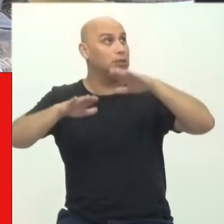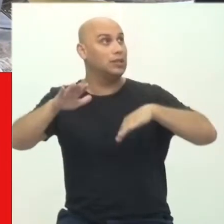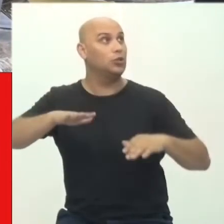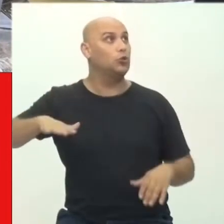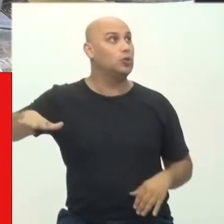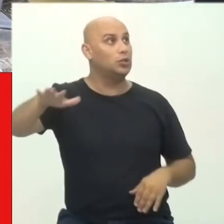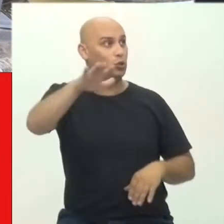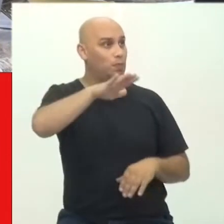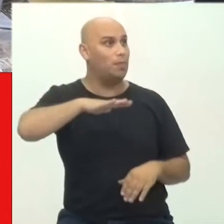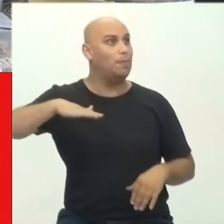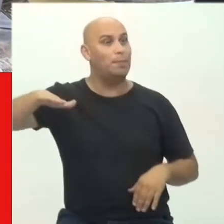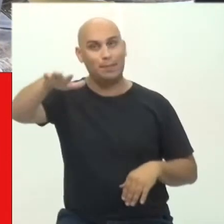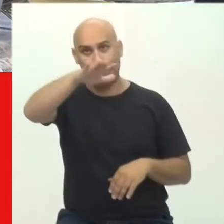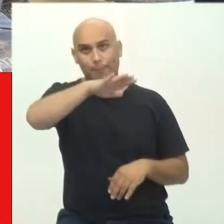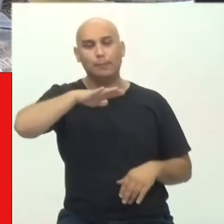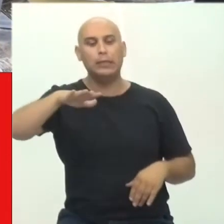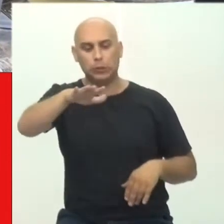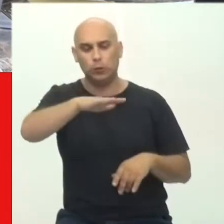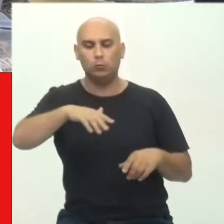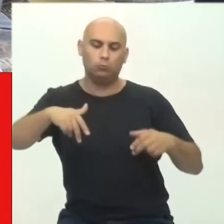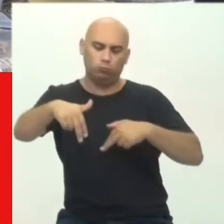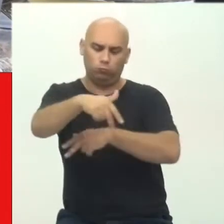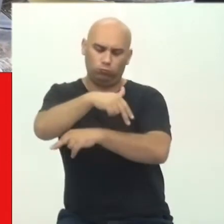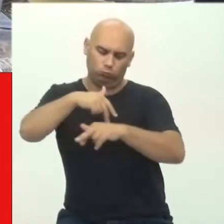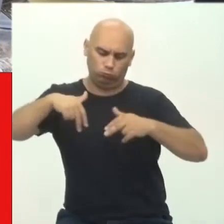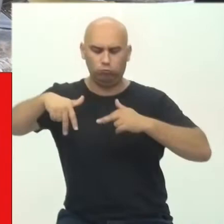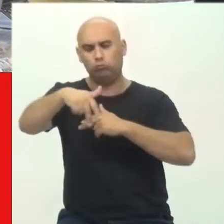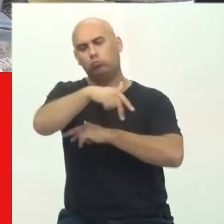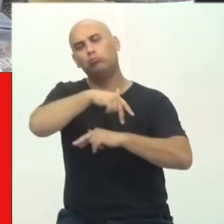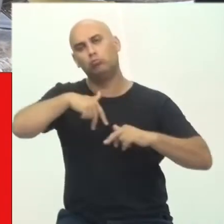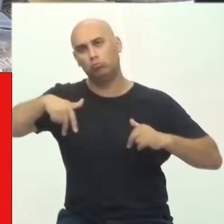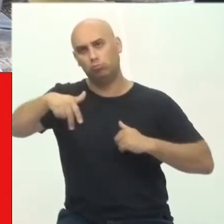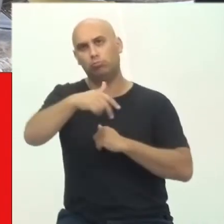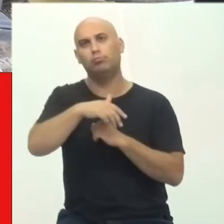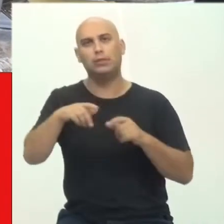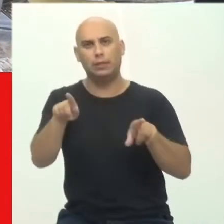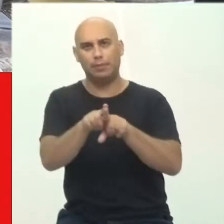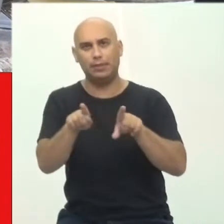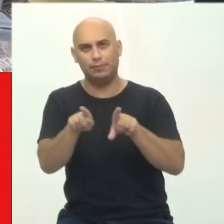bem importante para esse tipo de decisão do projeto.